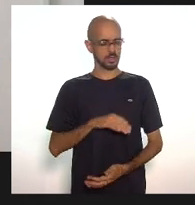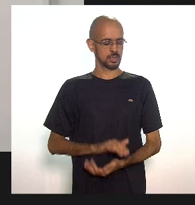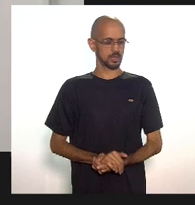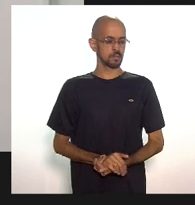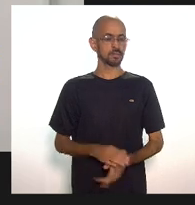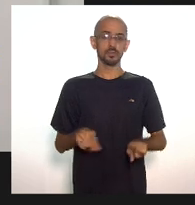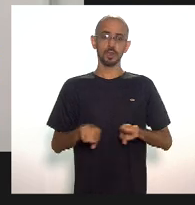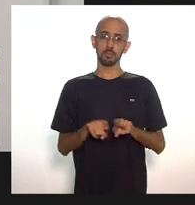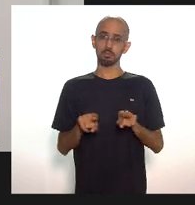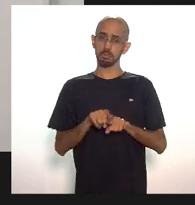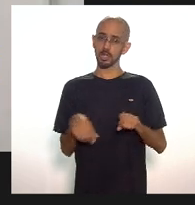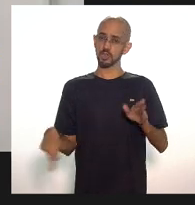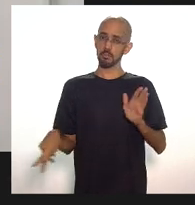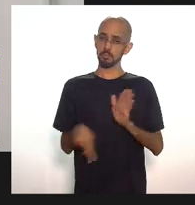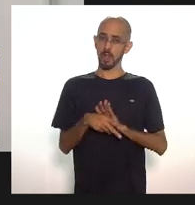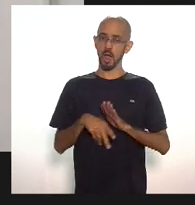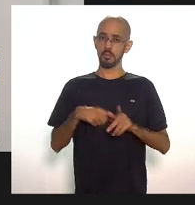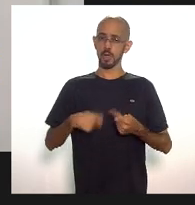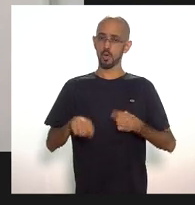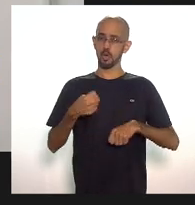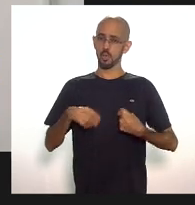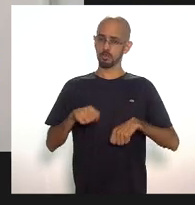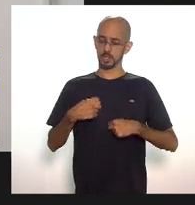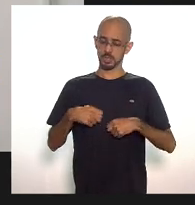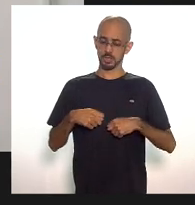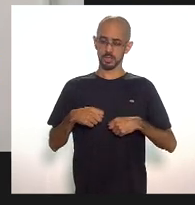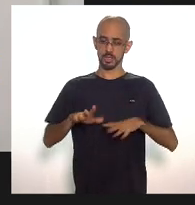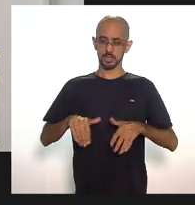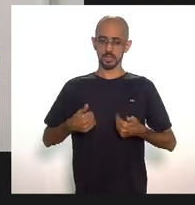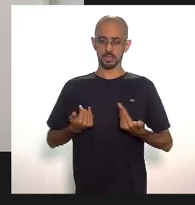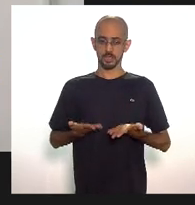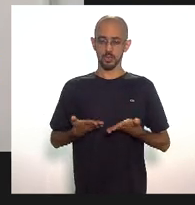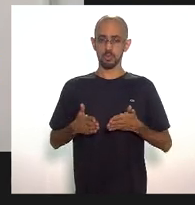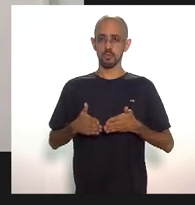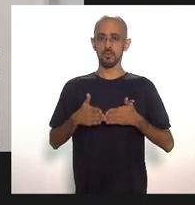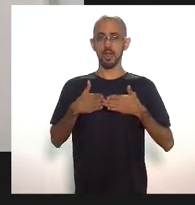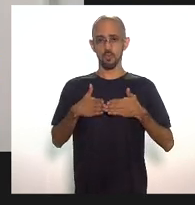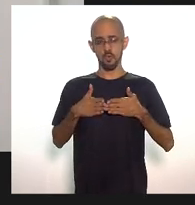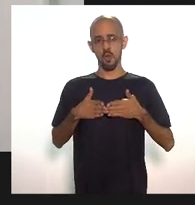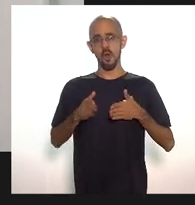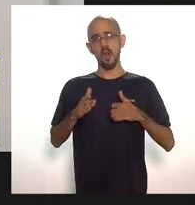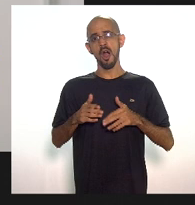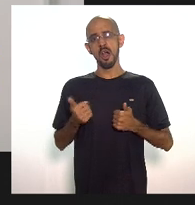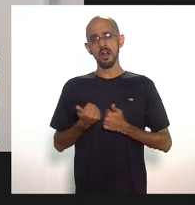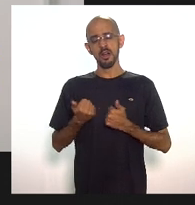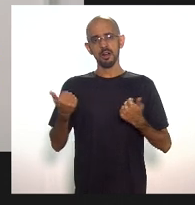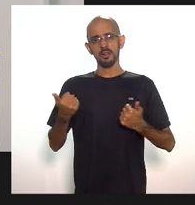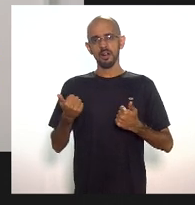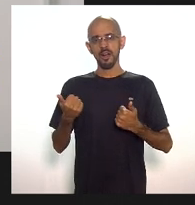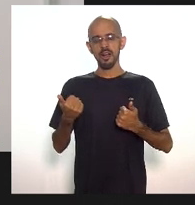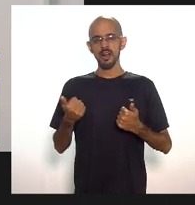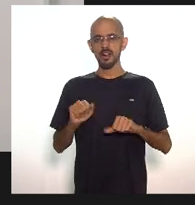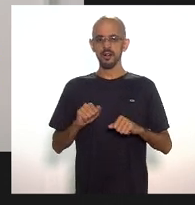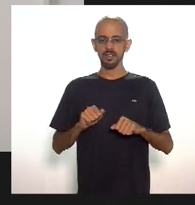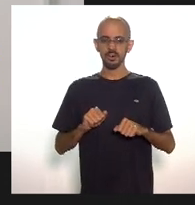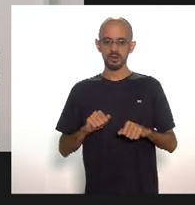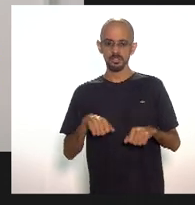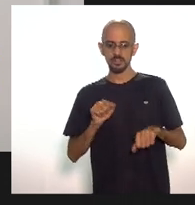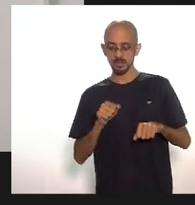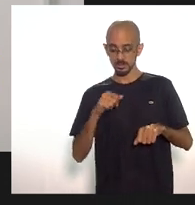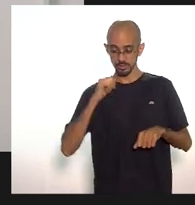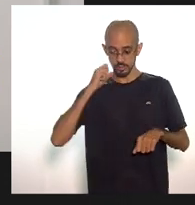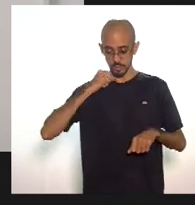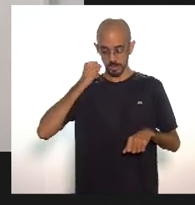própria economia, né? Então, por gentileza, né, os assessores do senador Nelsinho Trade que